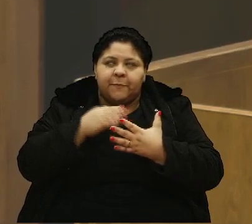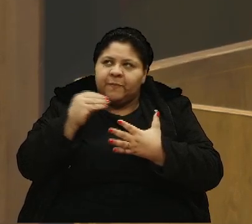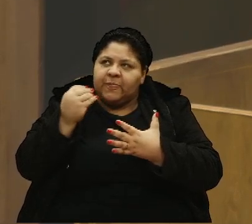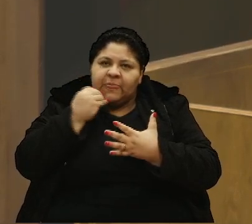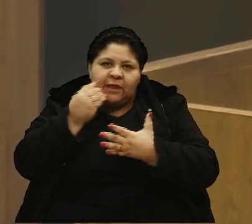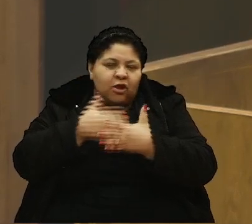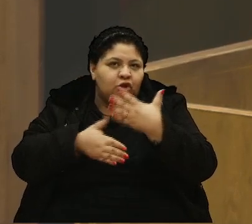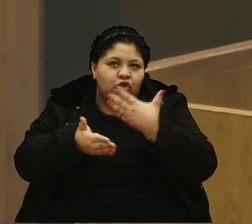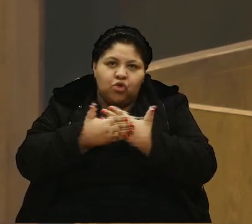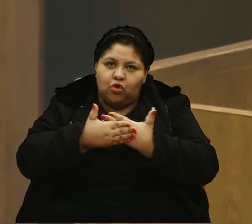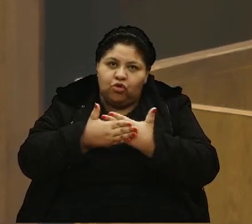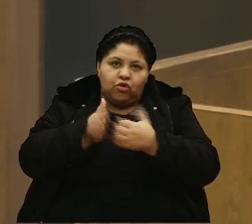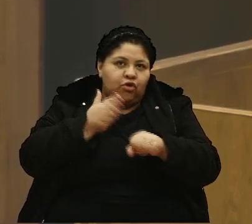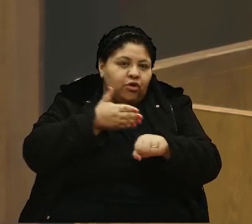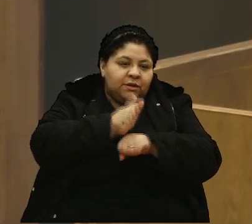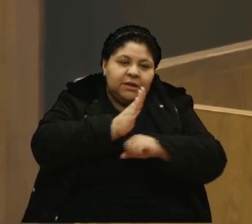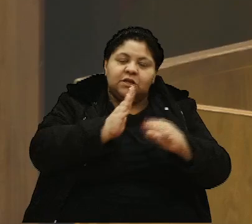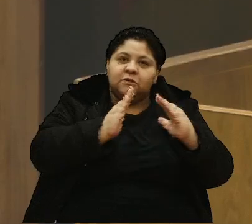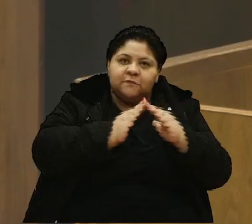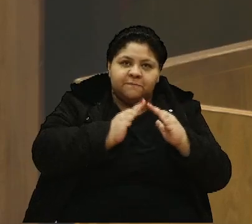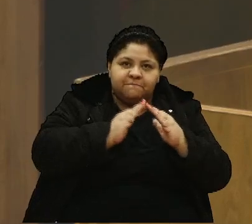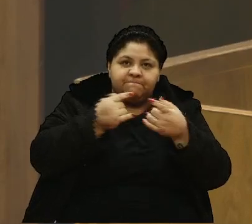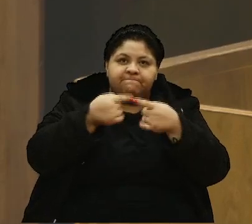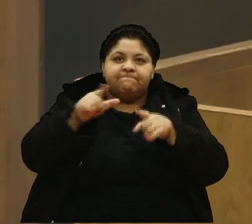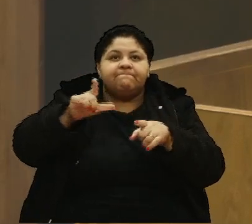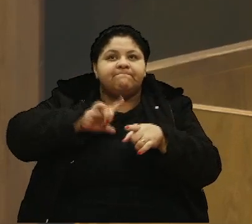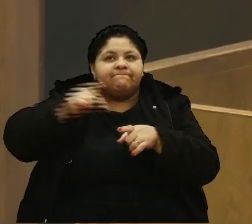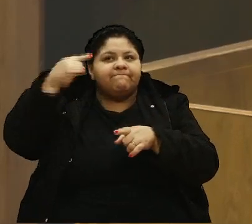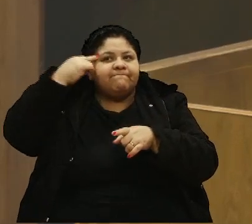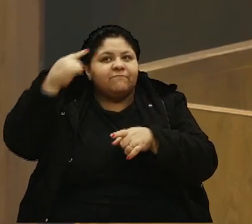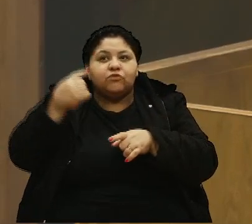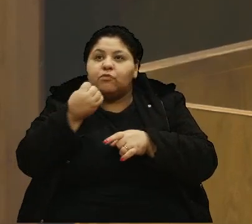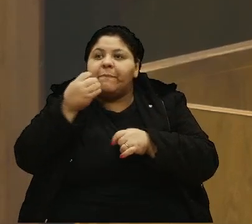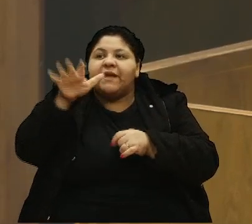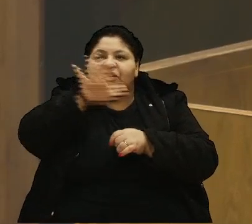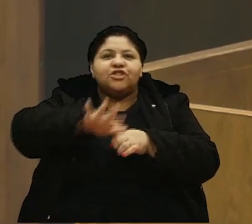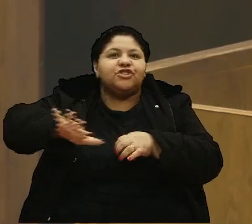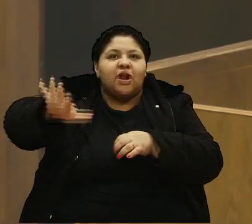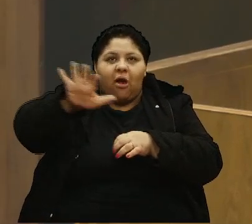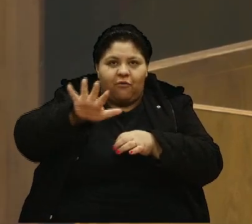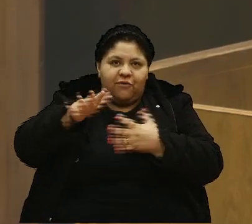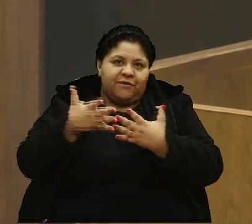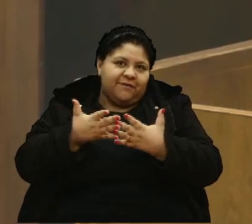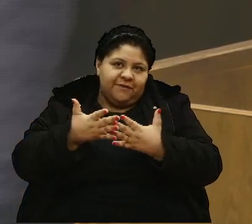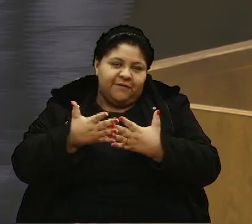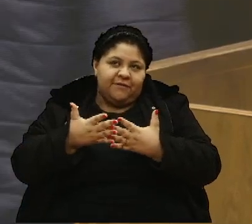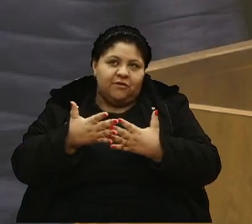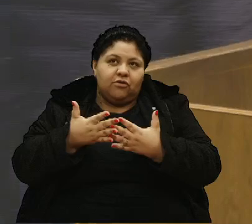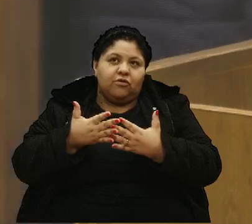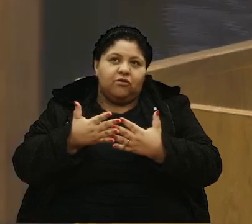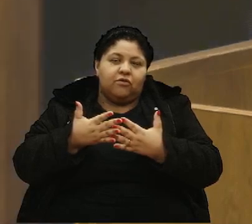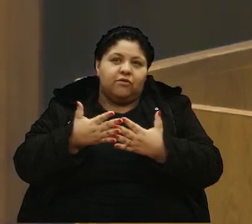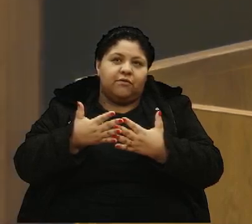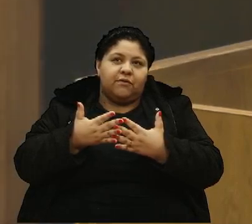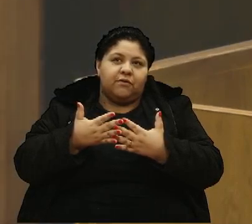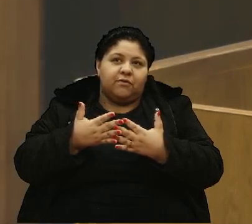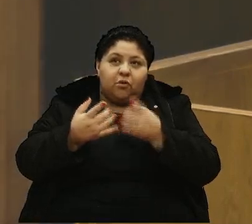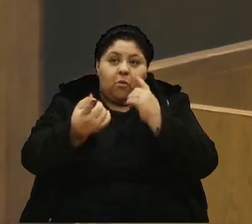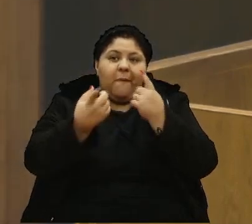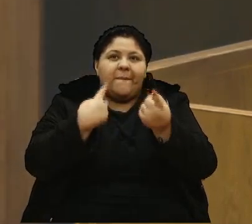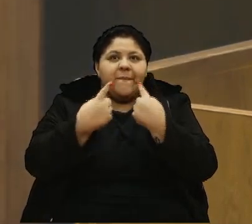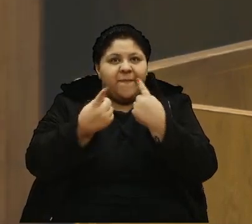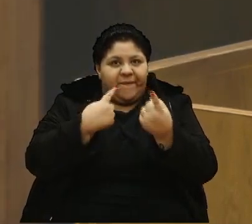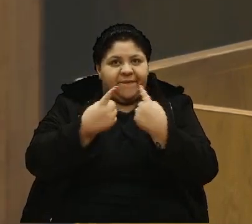Obviamente, todos queriam entrar na sua casa, mas nós temos que pensar no bem comum, no bem geral. E com uma